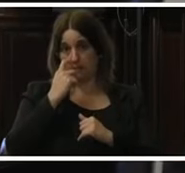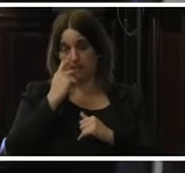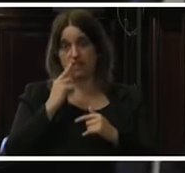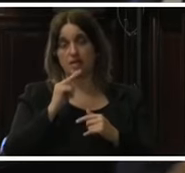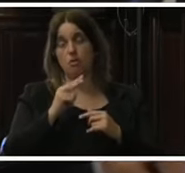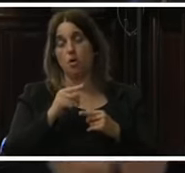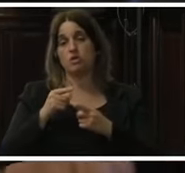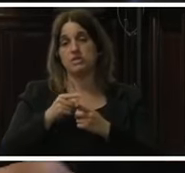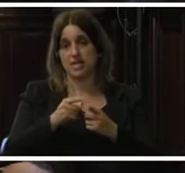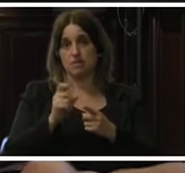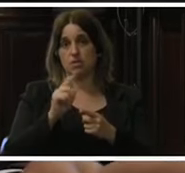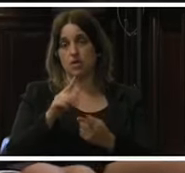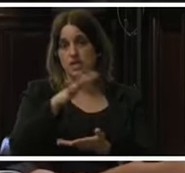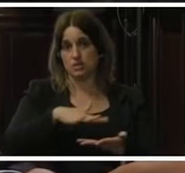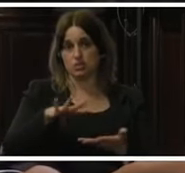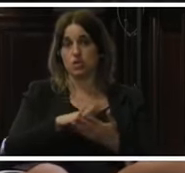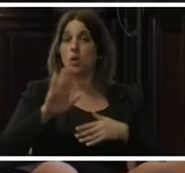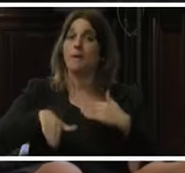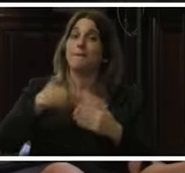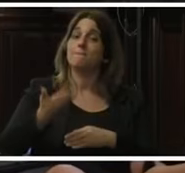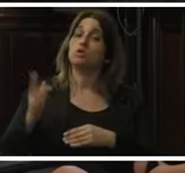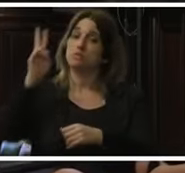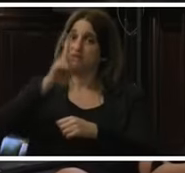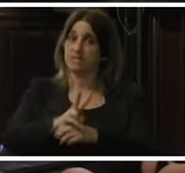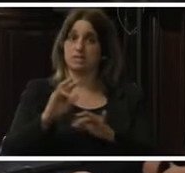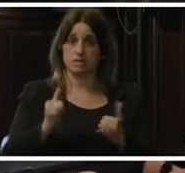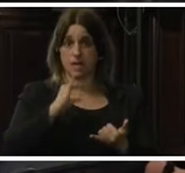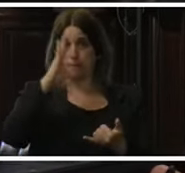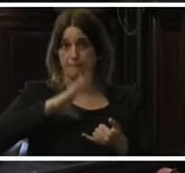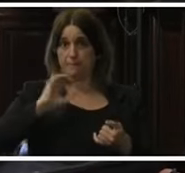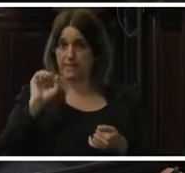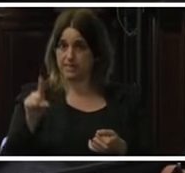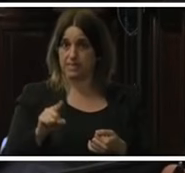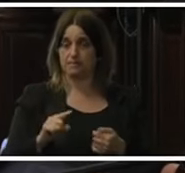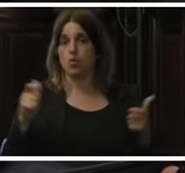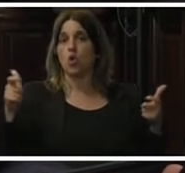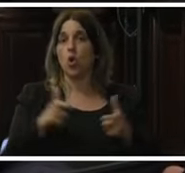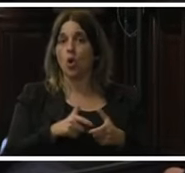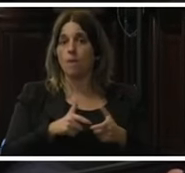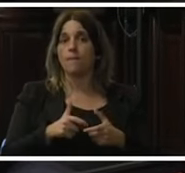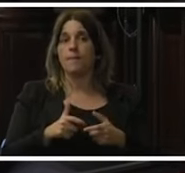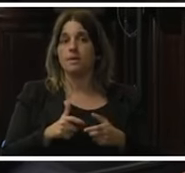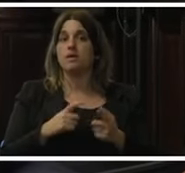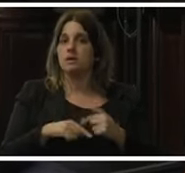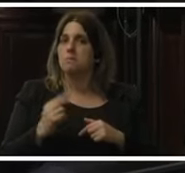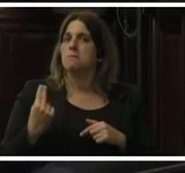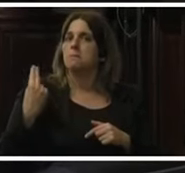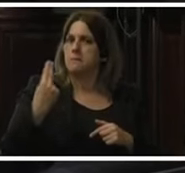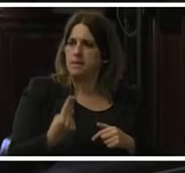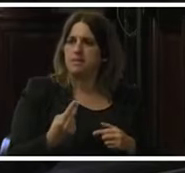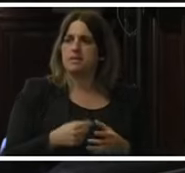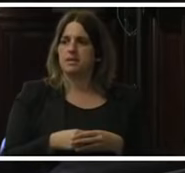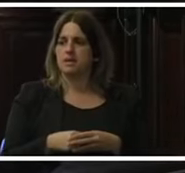situação na próxima visita que também era brasilia os comissionados permitirá em